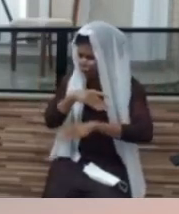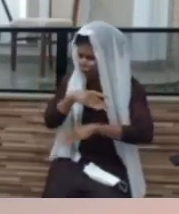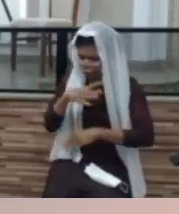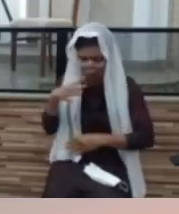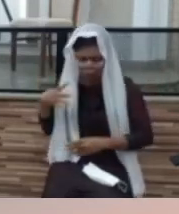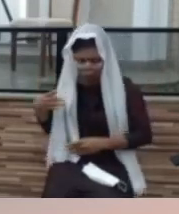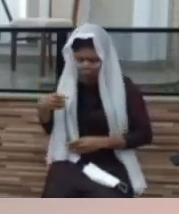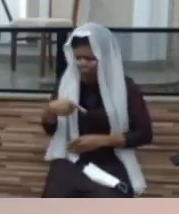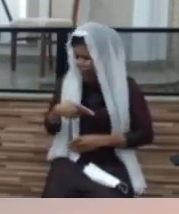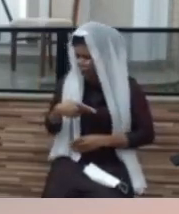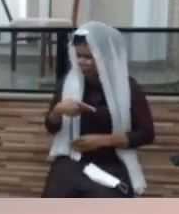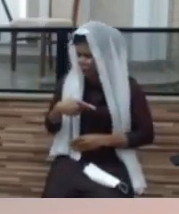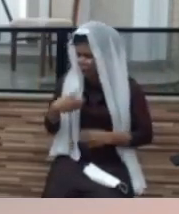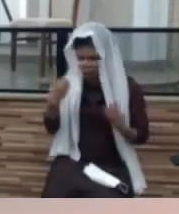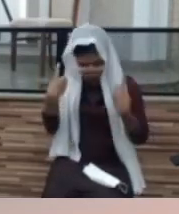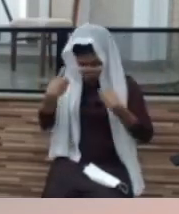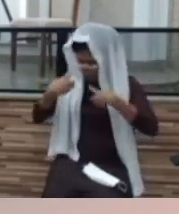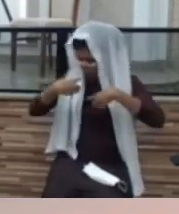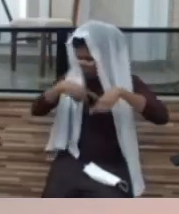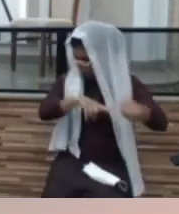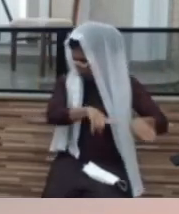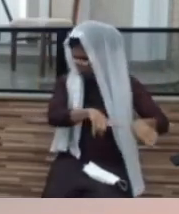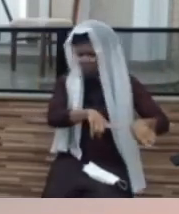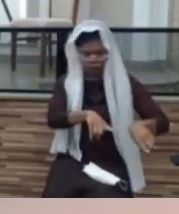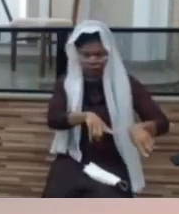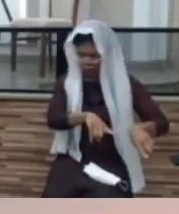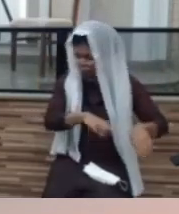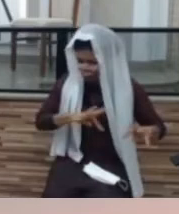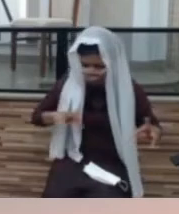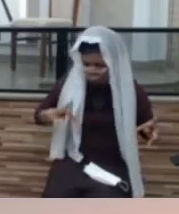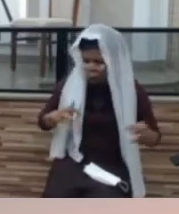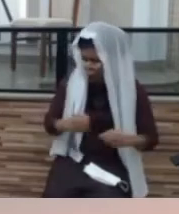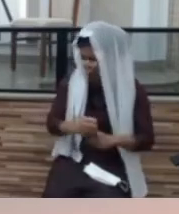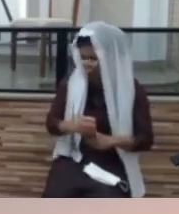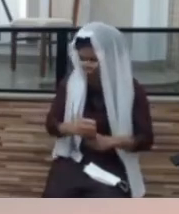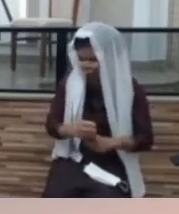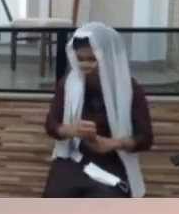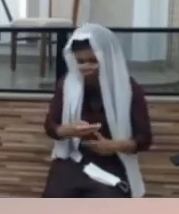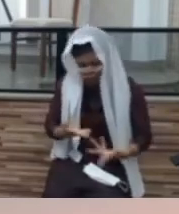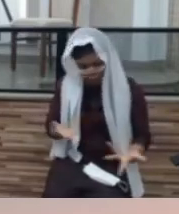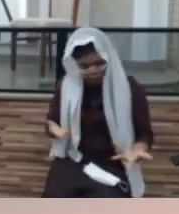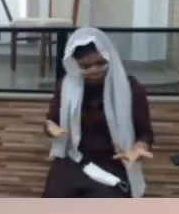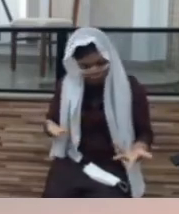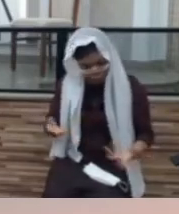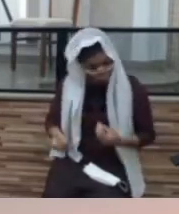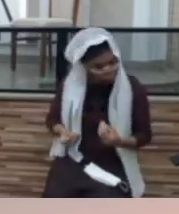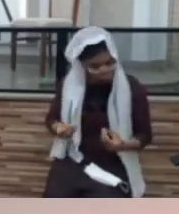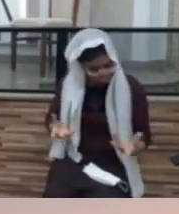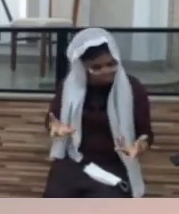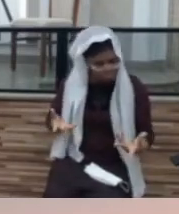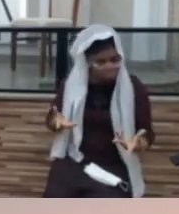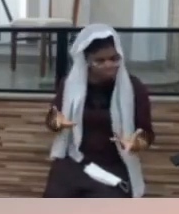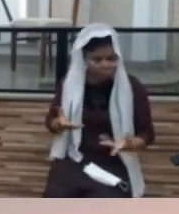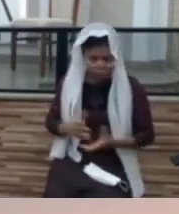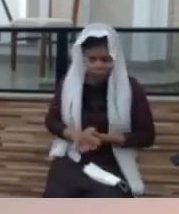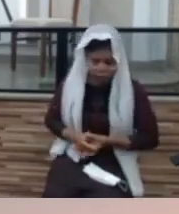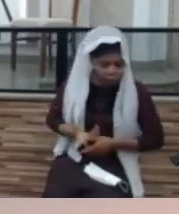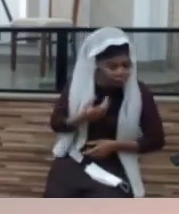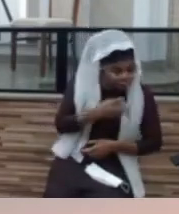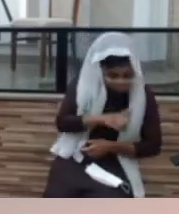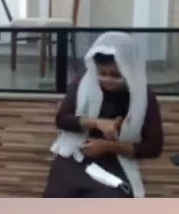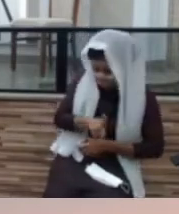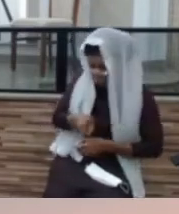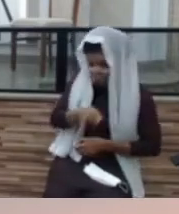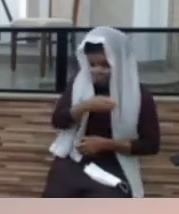irmãos, da obra de Deus. E foi, irmãos, quando Neemias voltou para a Pérsia, Eliasib se aparentou com ele, sumo